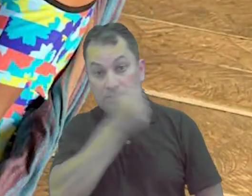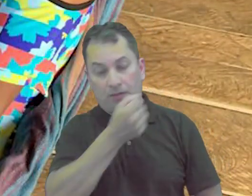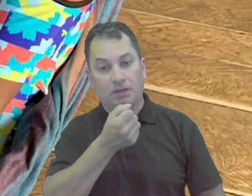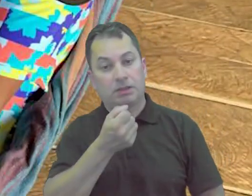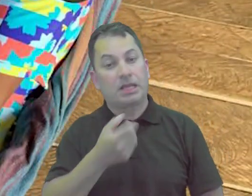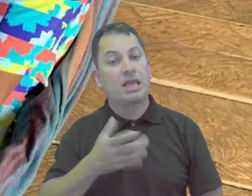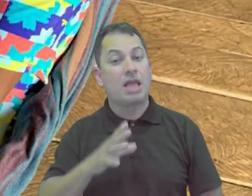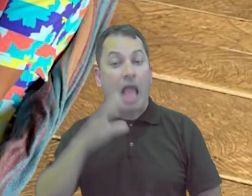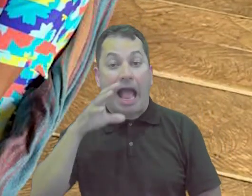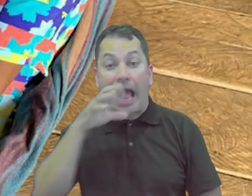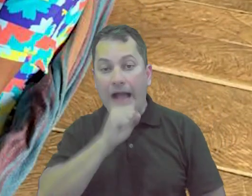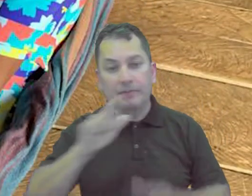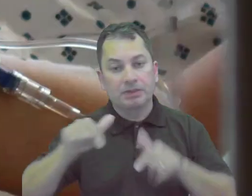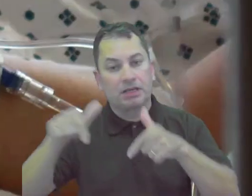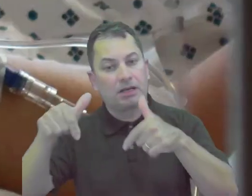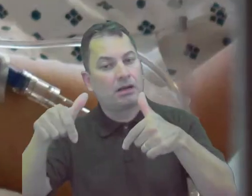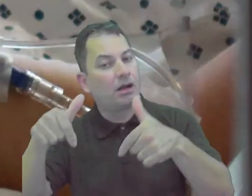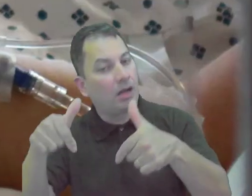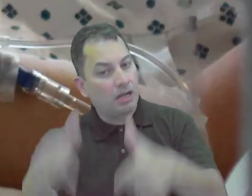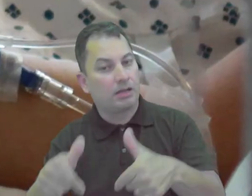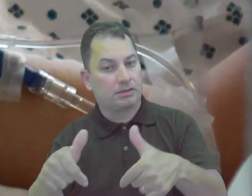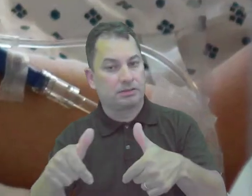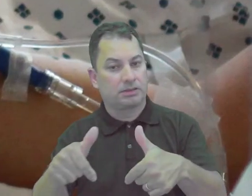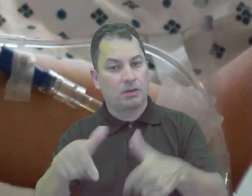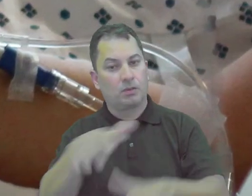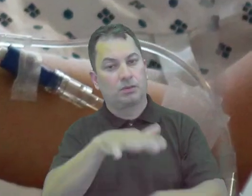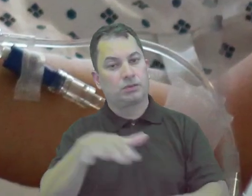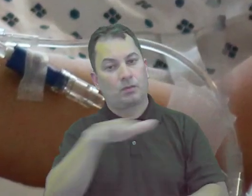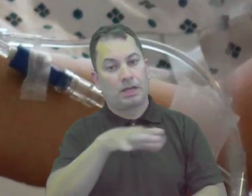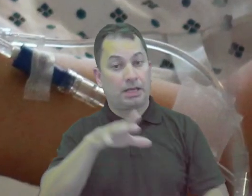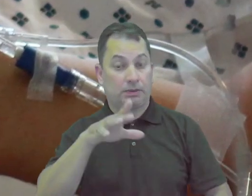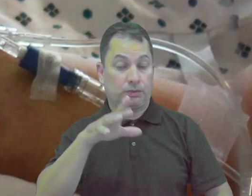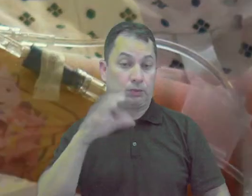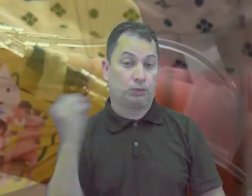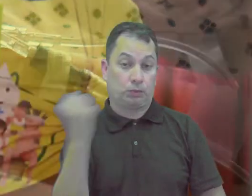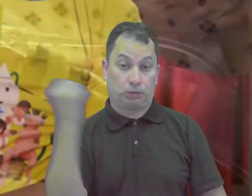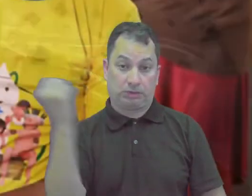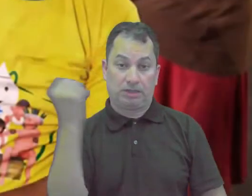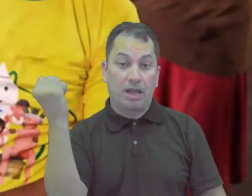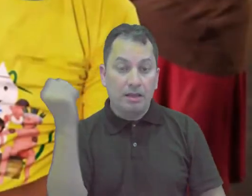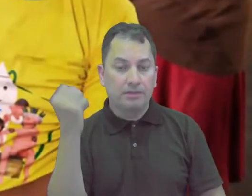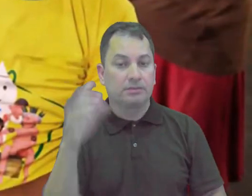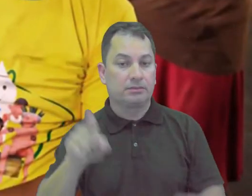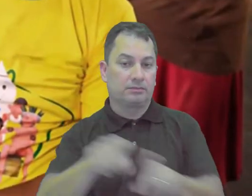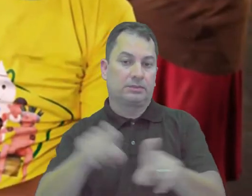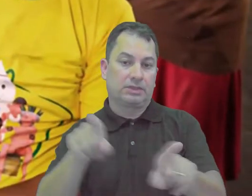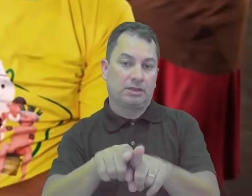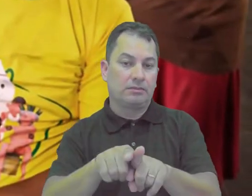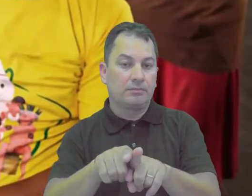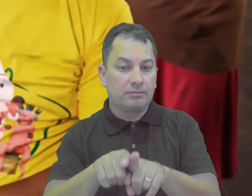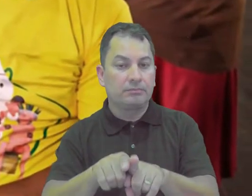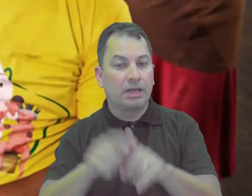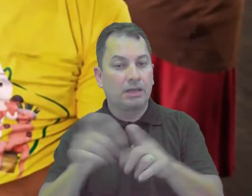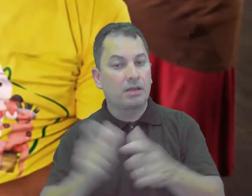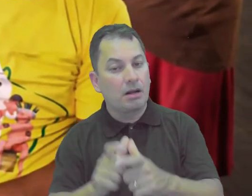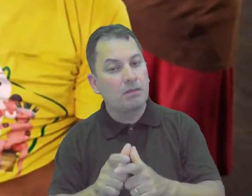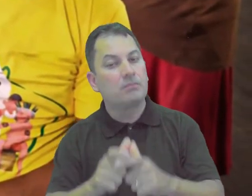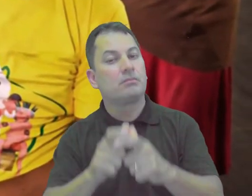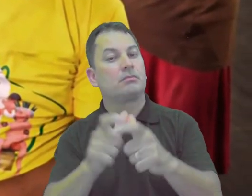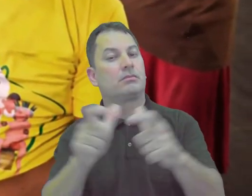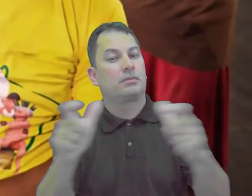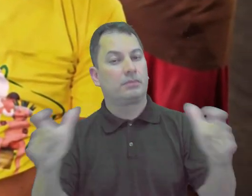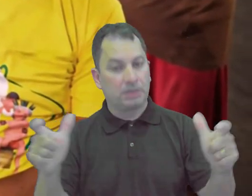maneira rápida e eficiente nos quadros emergentes e em tempo hábil. Para tal, é necessária a ampliação